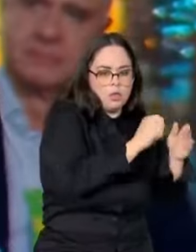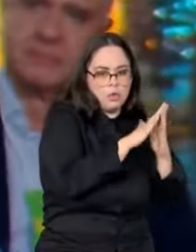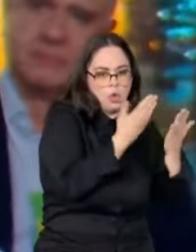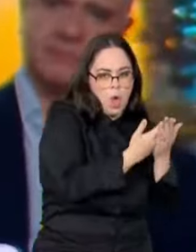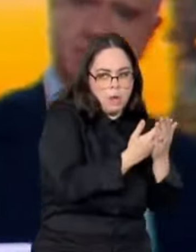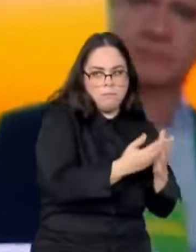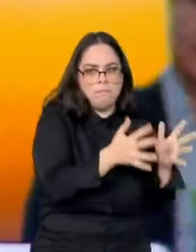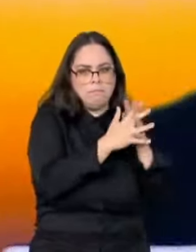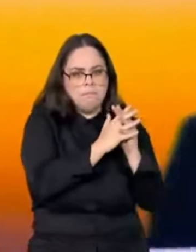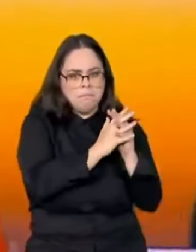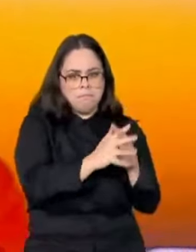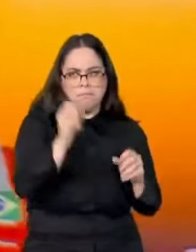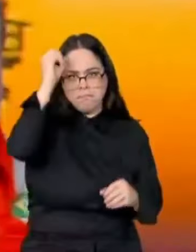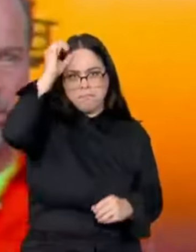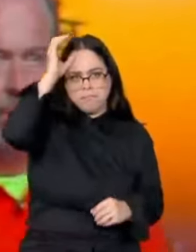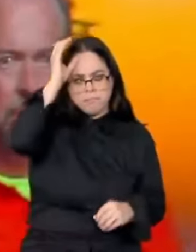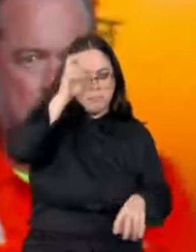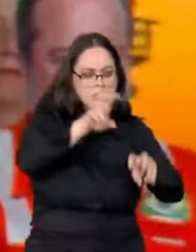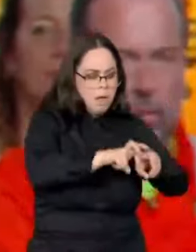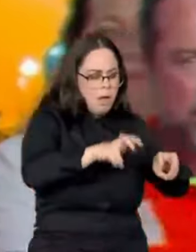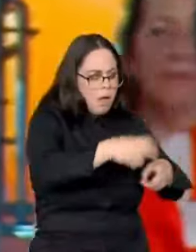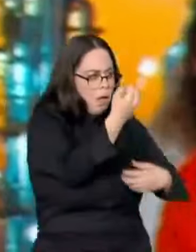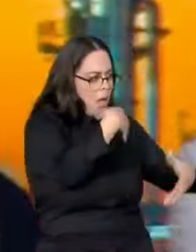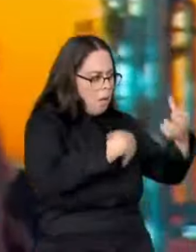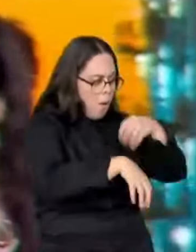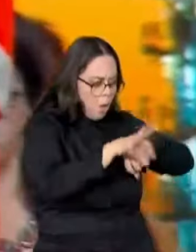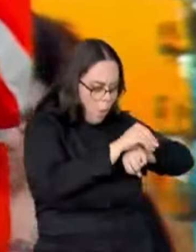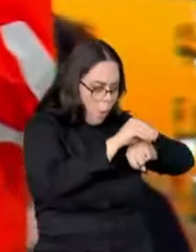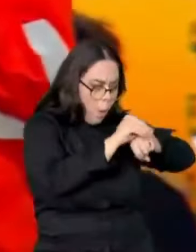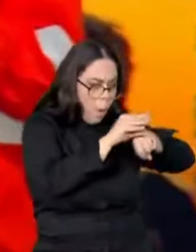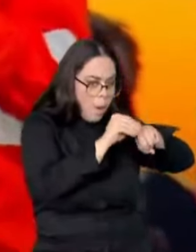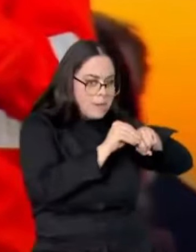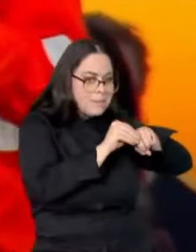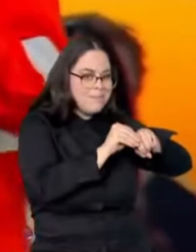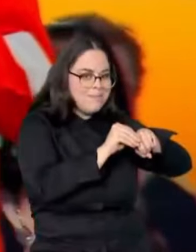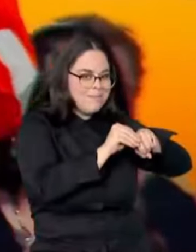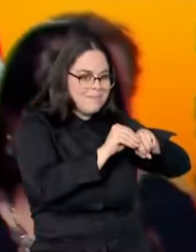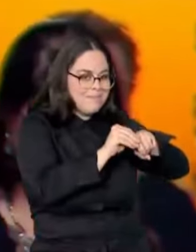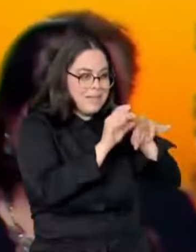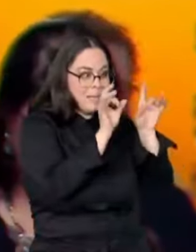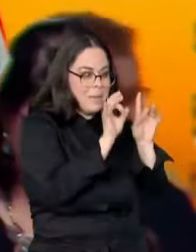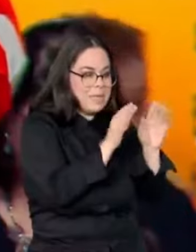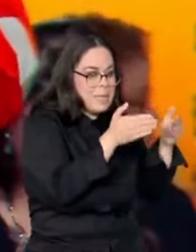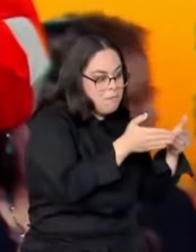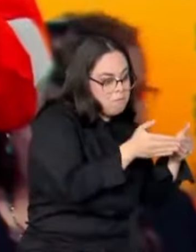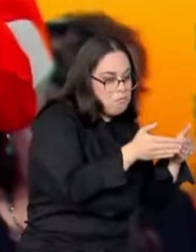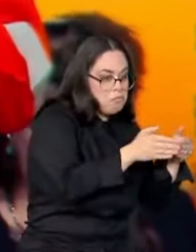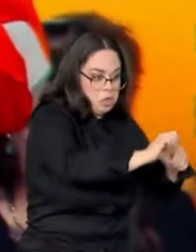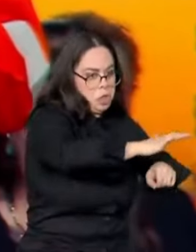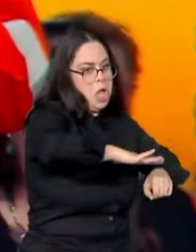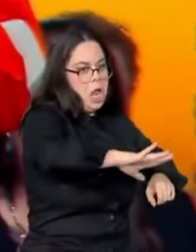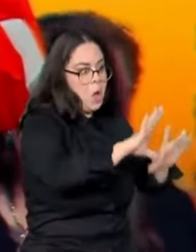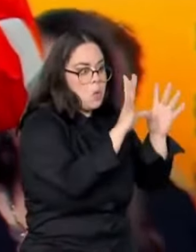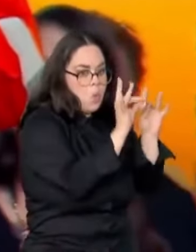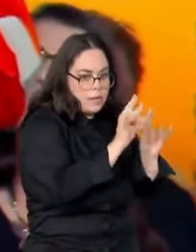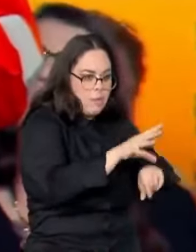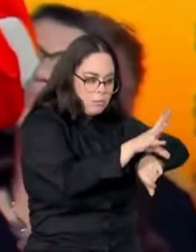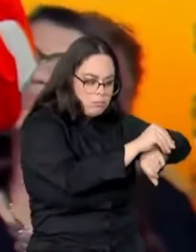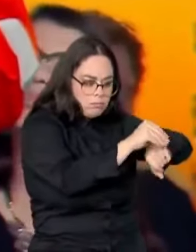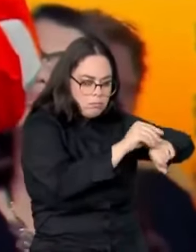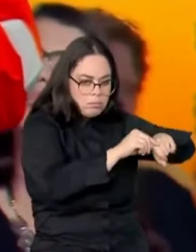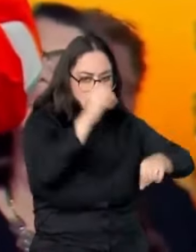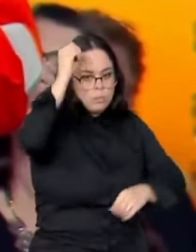escolar, a gente pode aprender conhecimento. Conhecimento específico e até conhecimento geral.